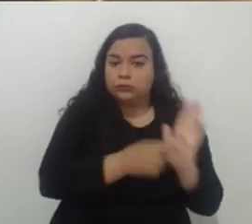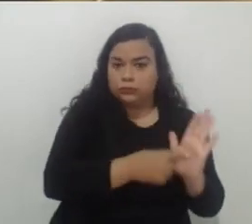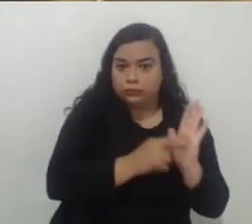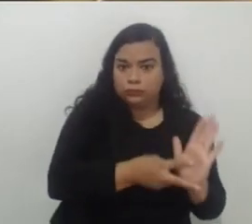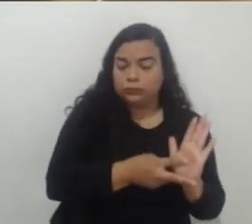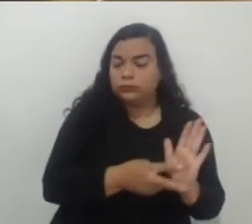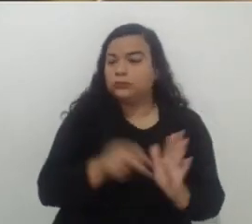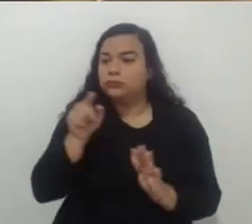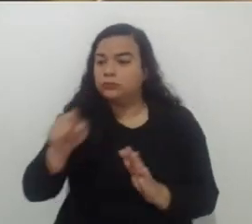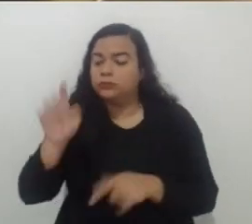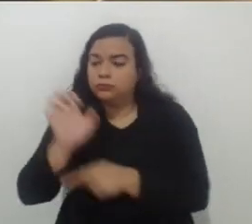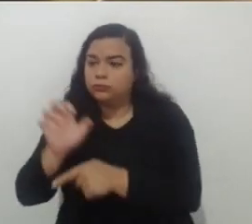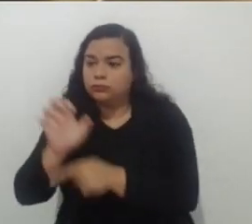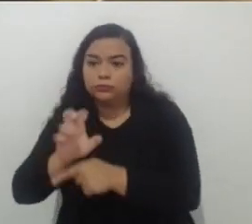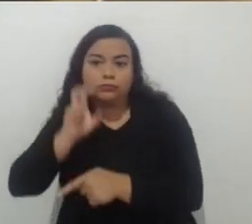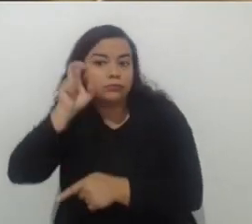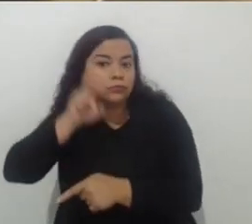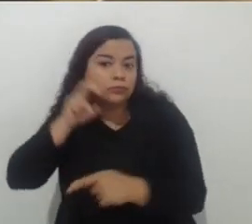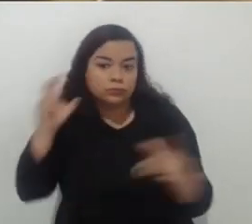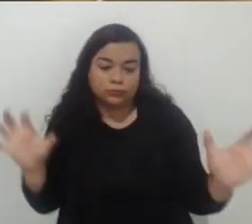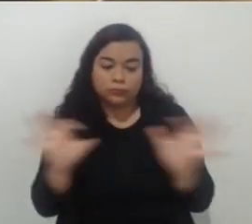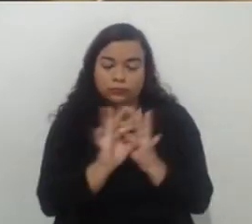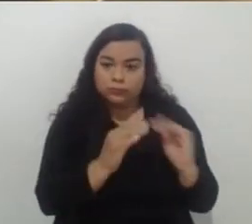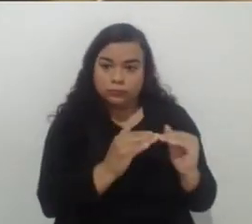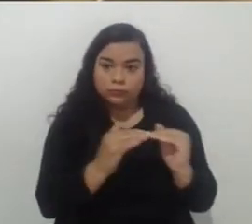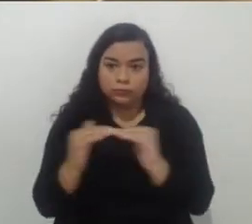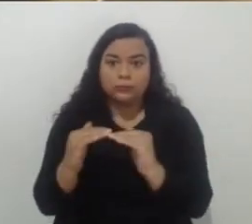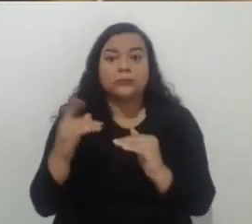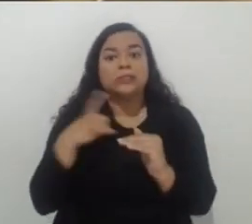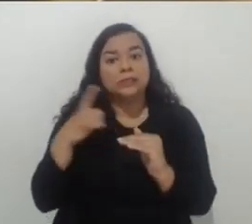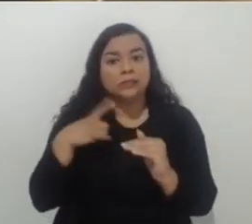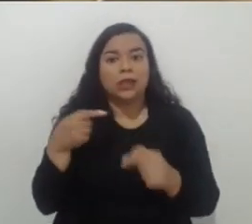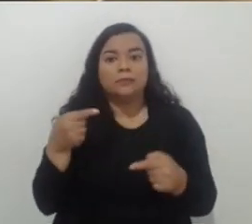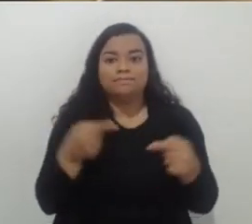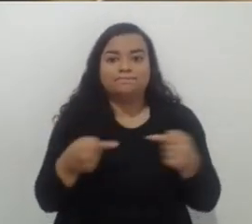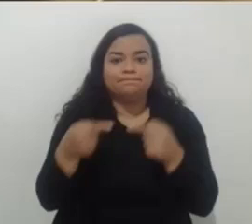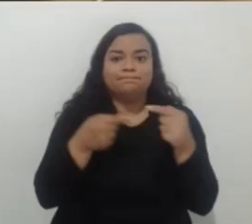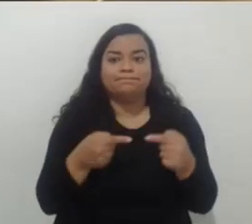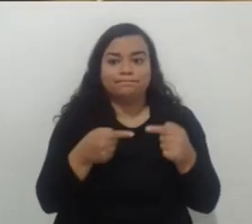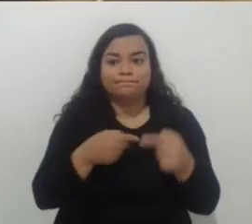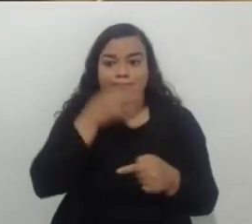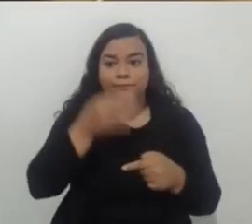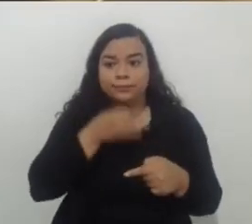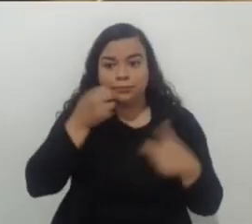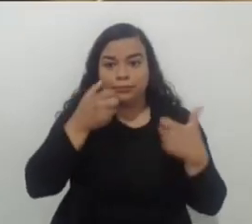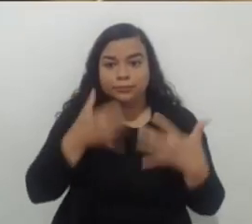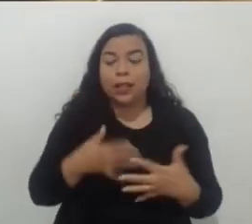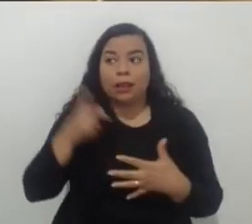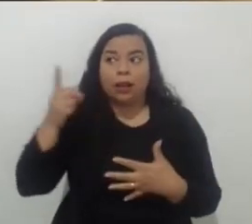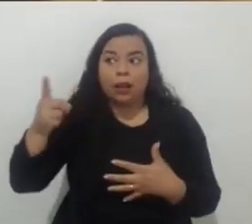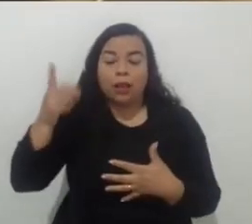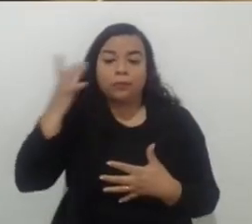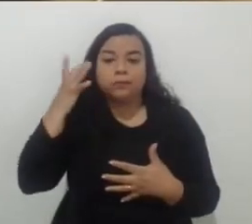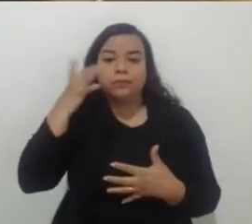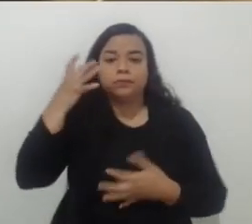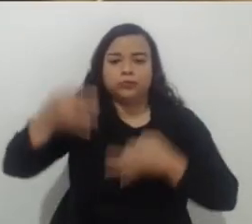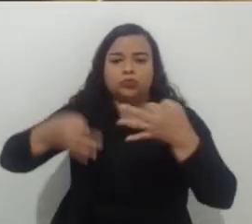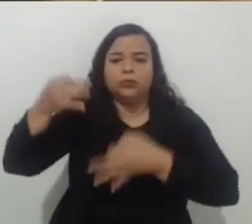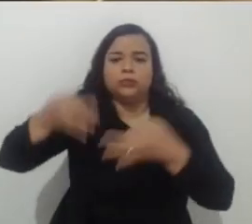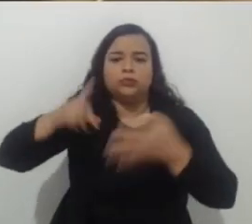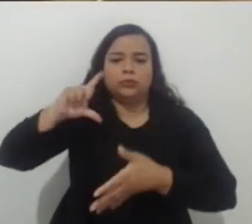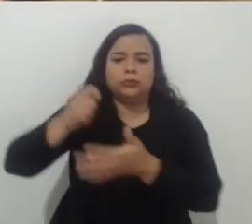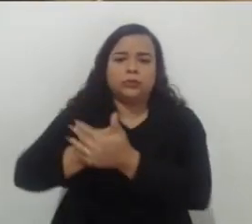a interposição de embargos de declaração, onde no juízo da execução, que é quem dispõe